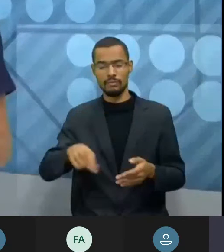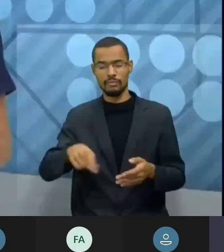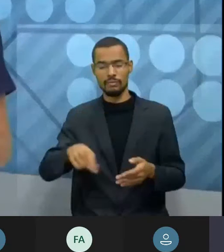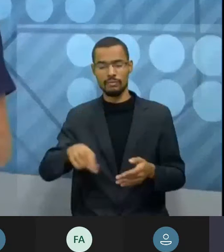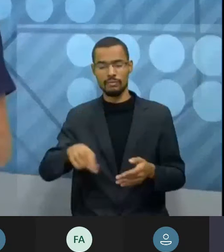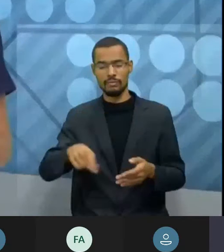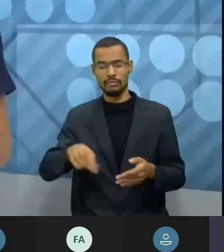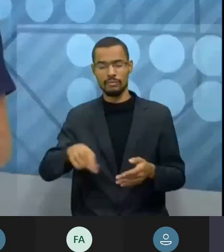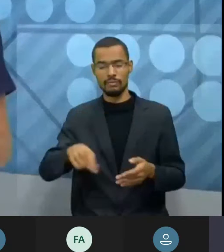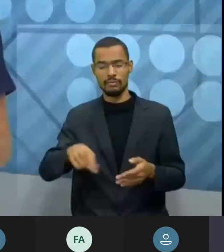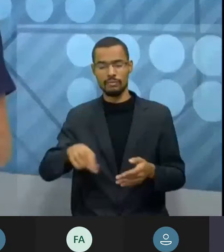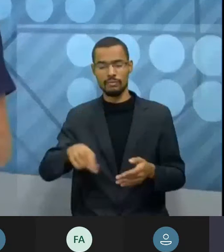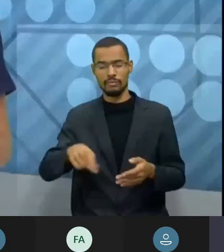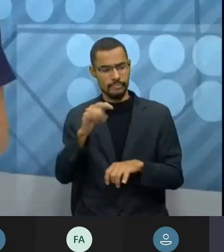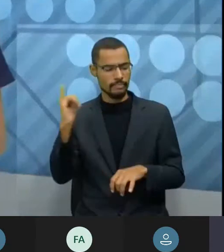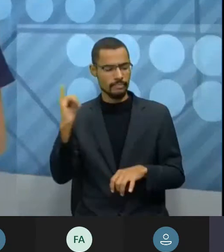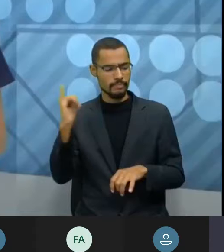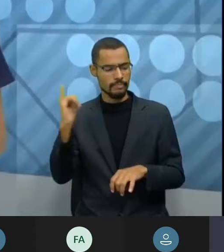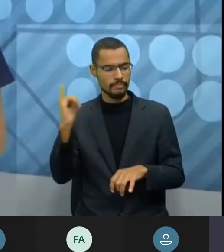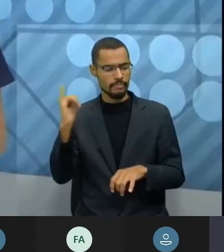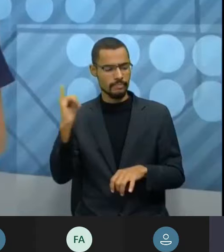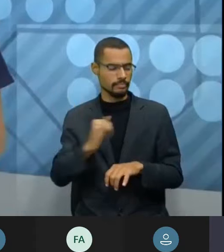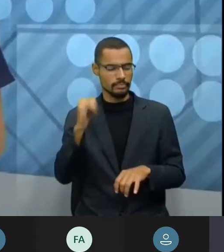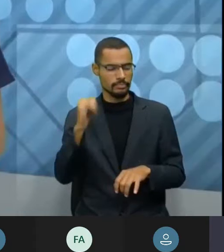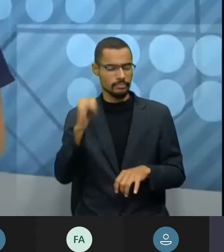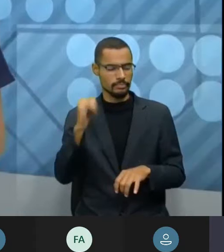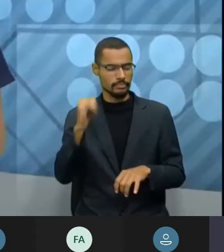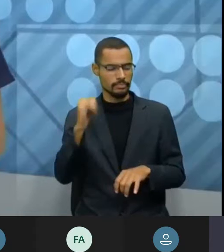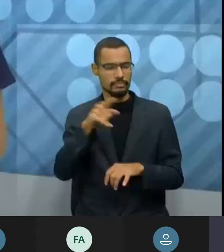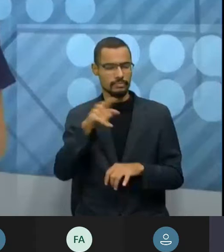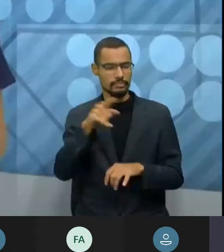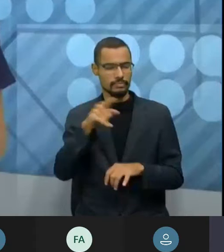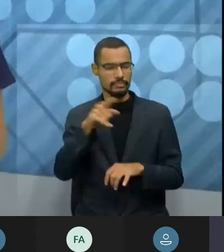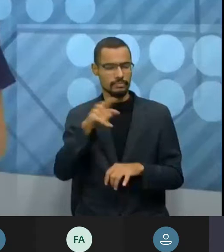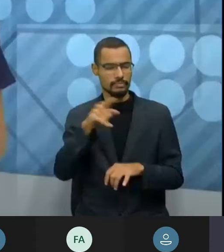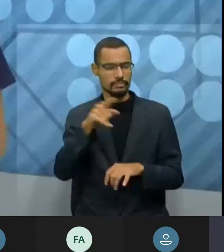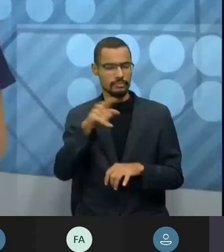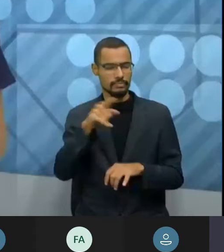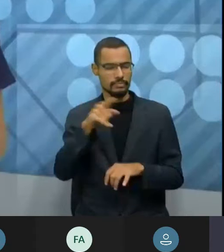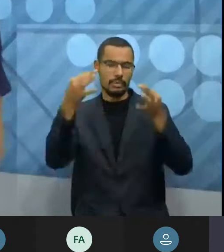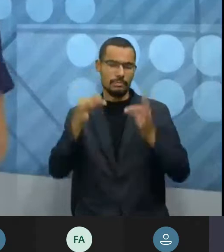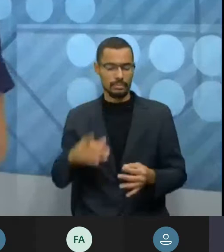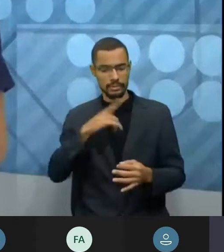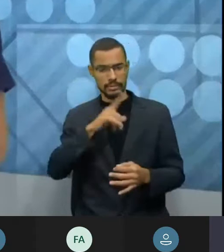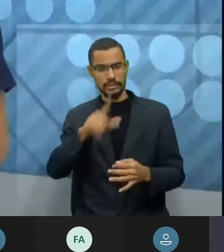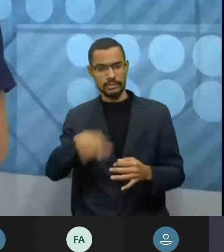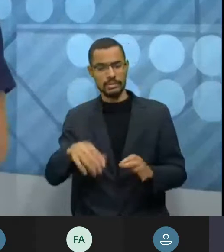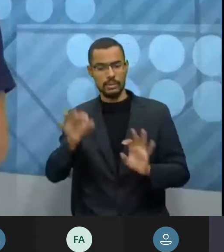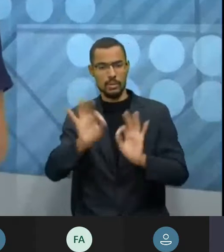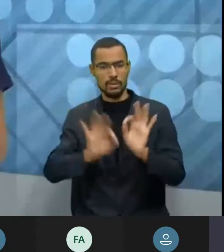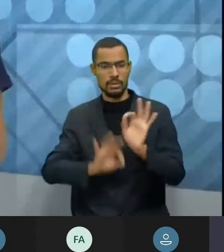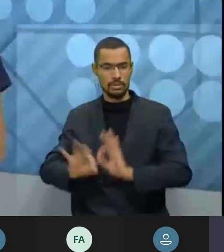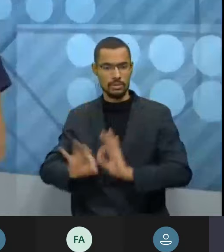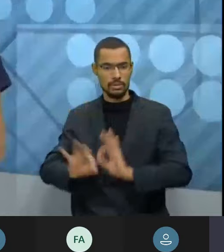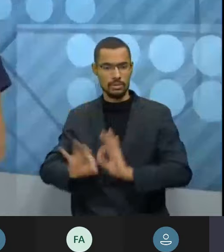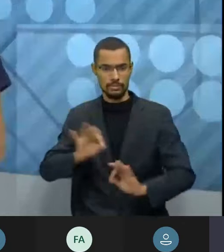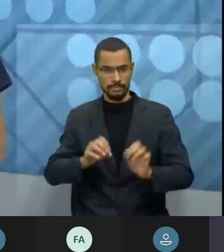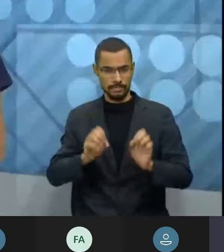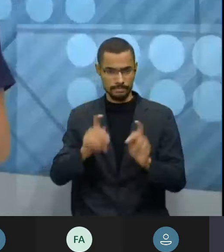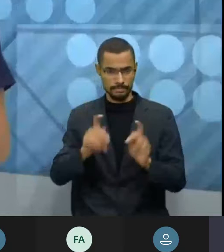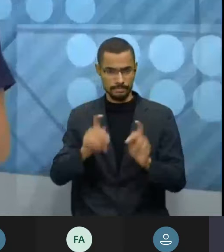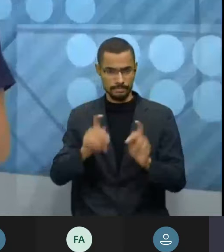estruturas. Então, só recordando como é o funcionamento, então, do microscópio. Novamente, vocês já viram isso na disciplina de CMC, mas